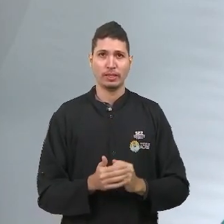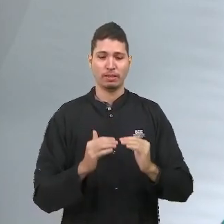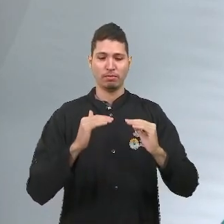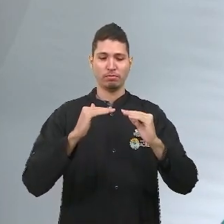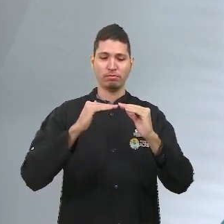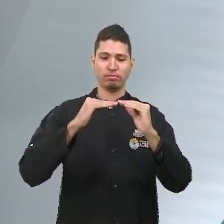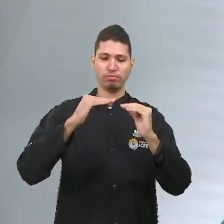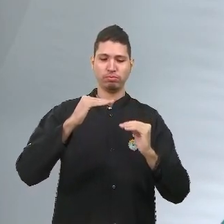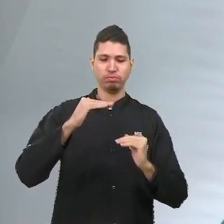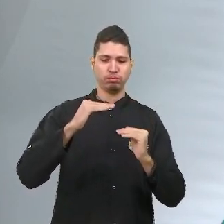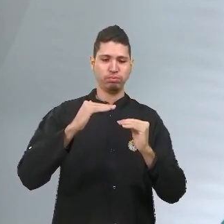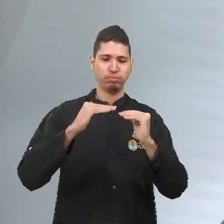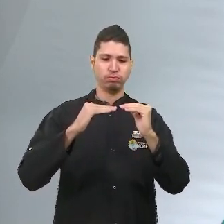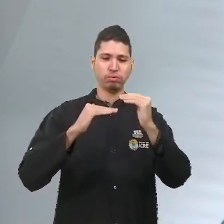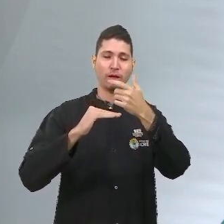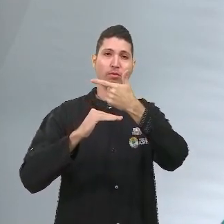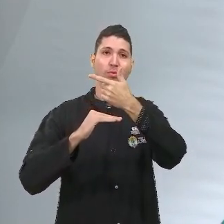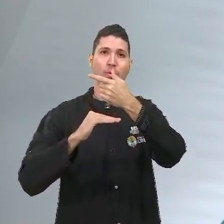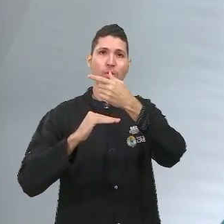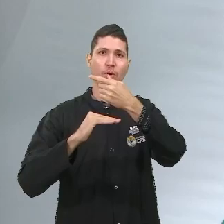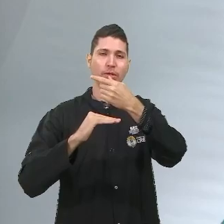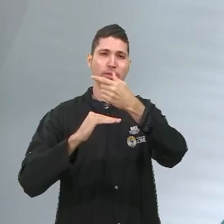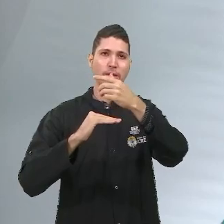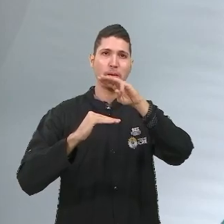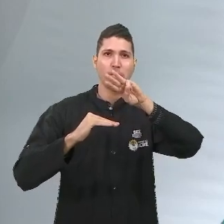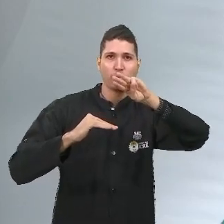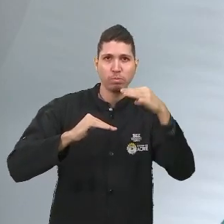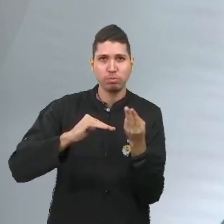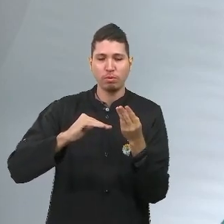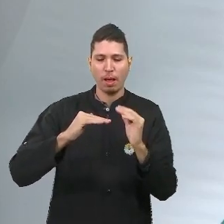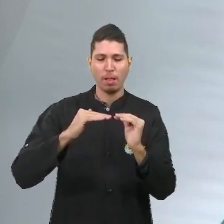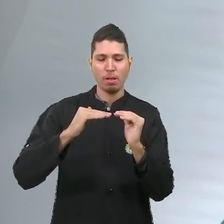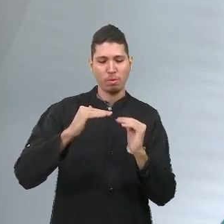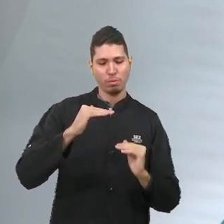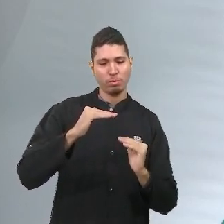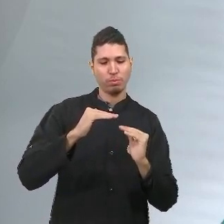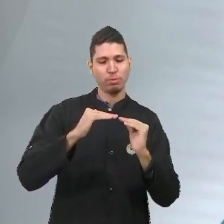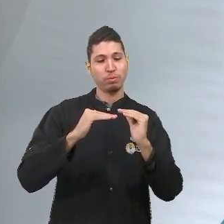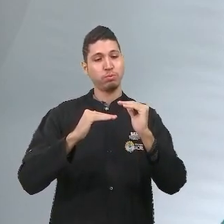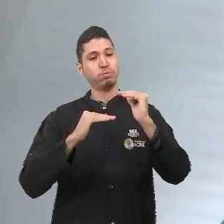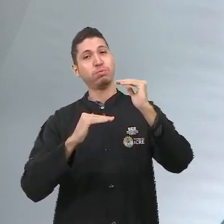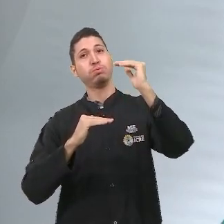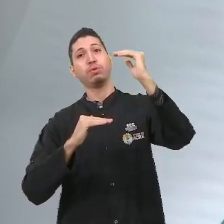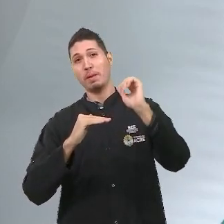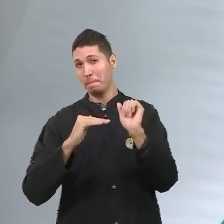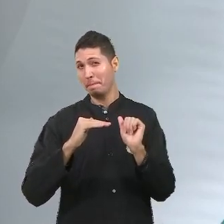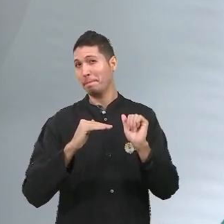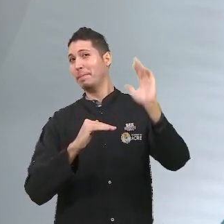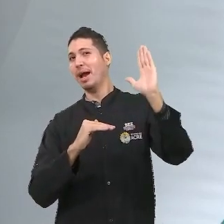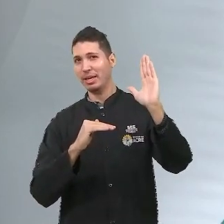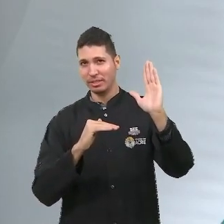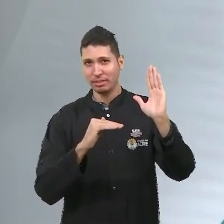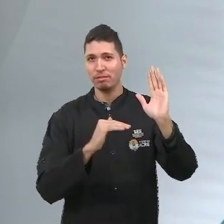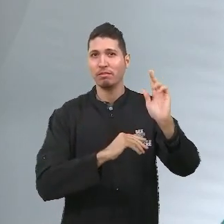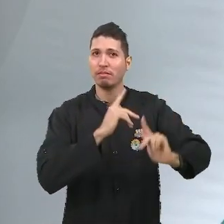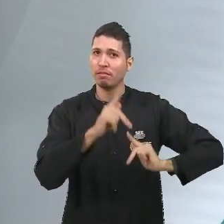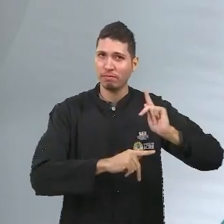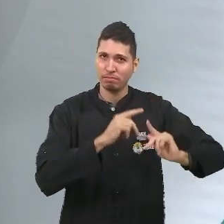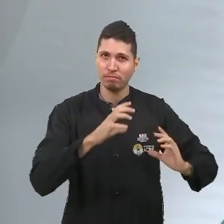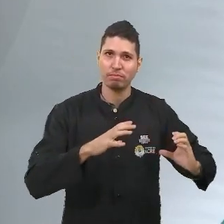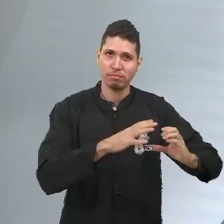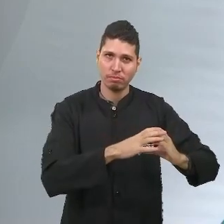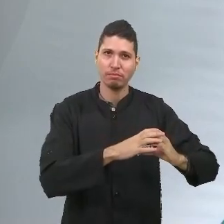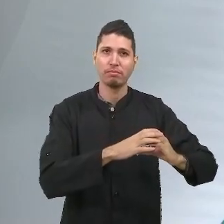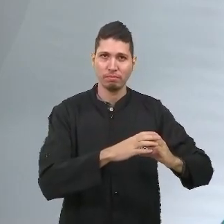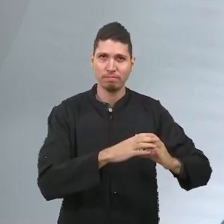habitantes. Tá? Então, se eu comparo uma cidade de São Paulo, que tem mais de 1 milhão de habitantes, e comparo